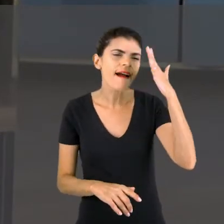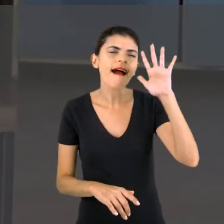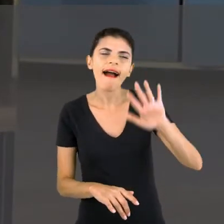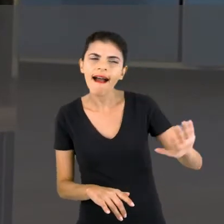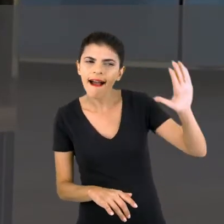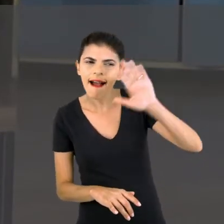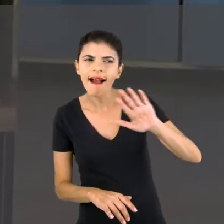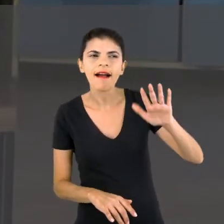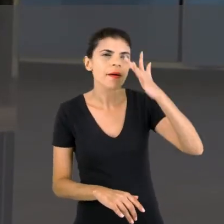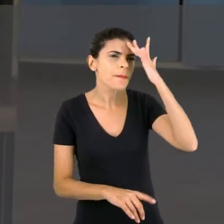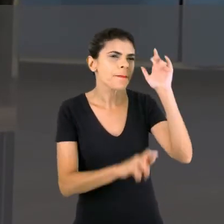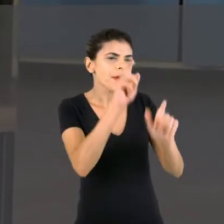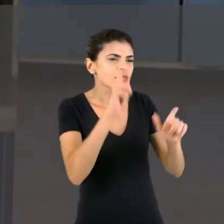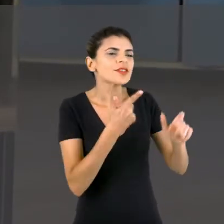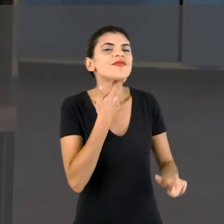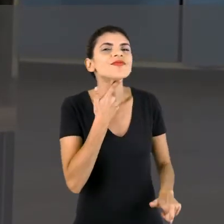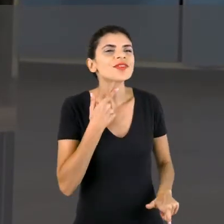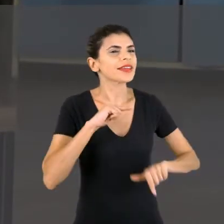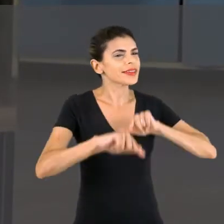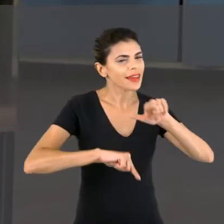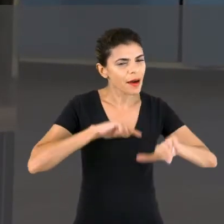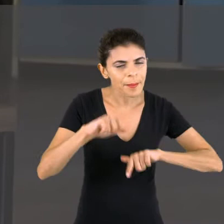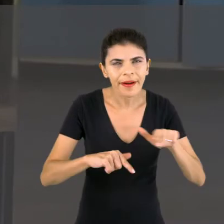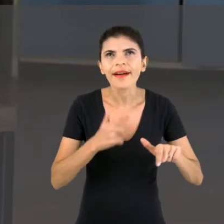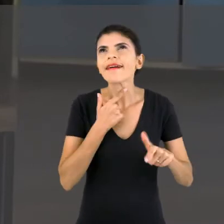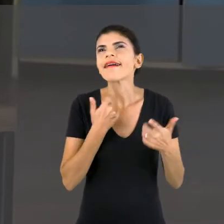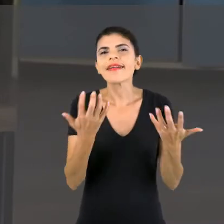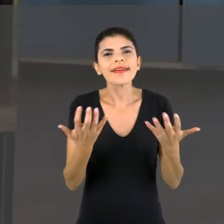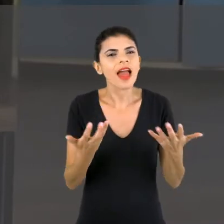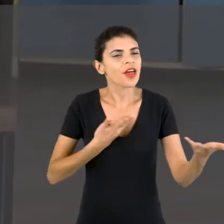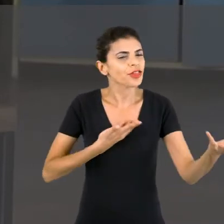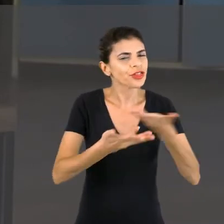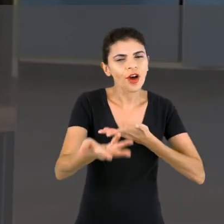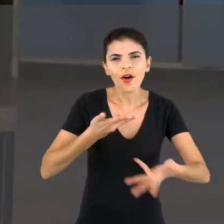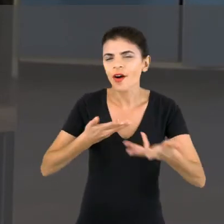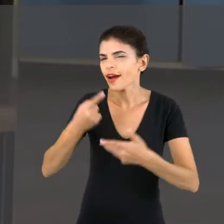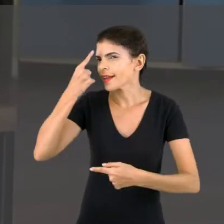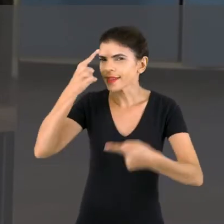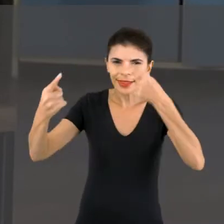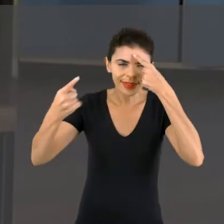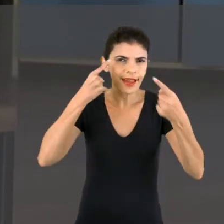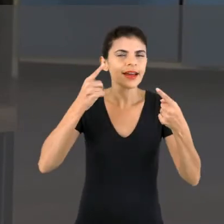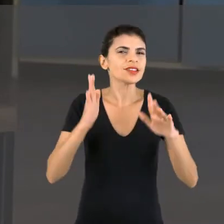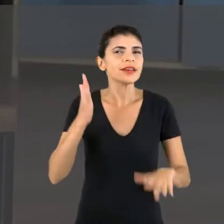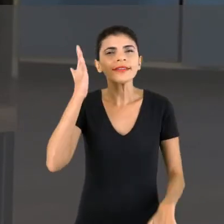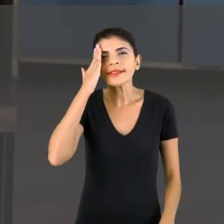a gente entende já uma gama de pessoas que a gente quer trabalhar, que a gente quer trocar, a